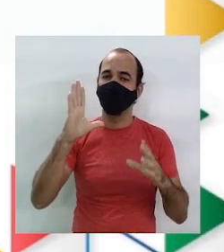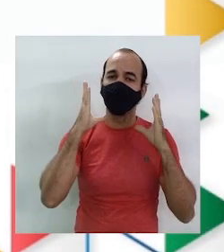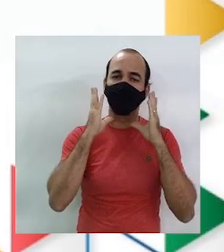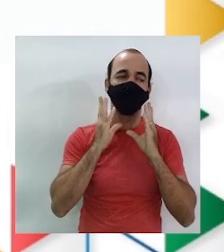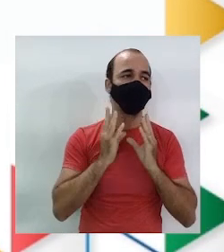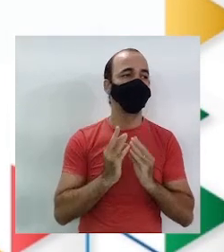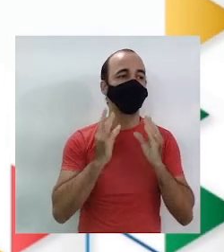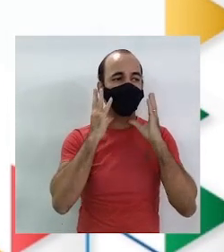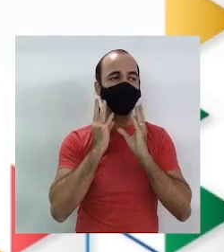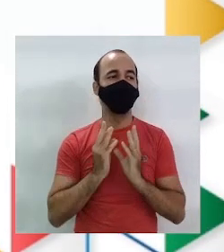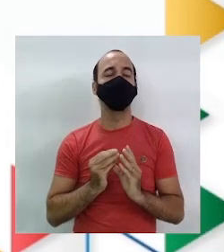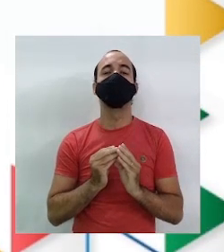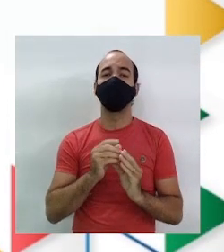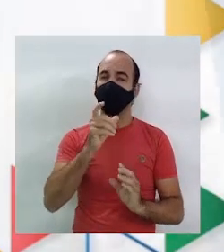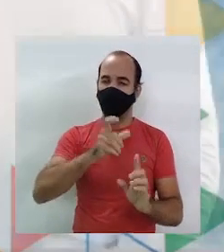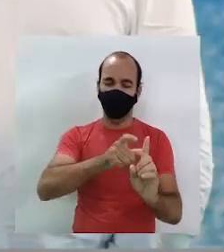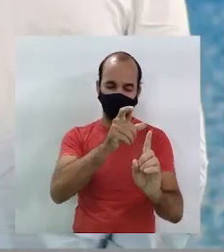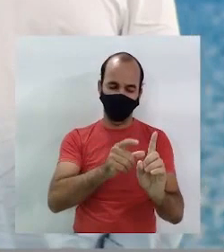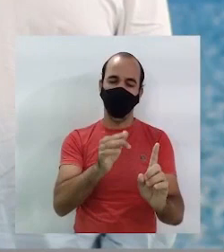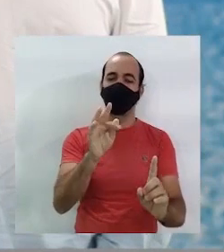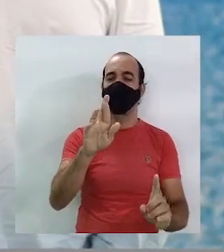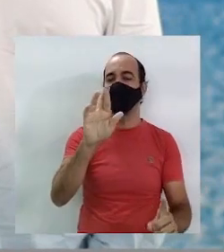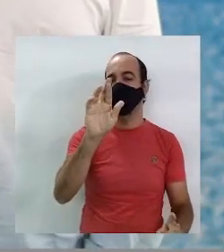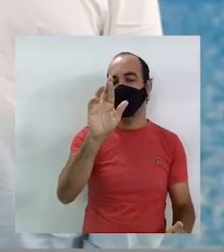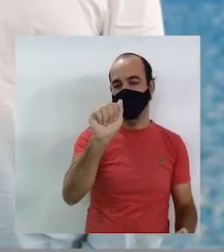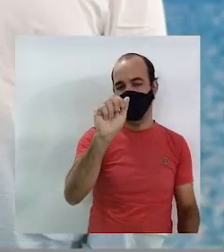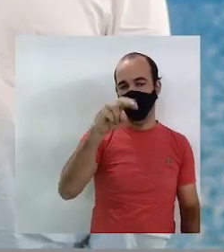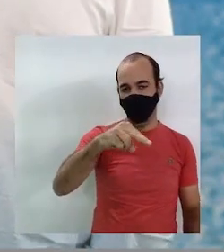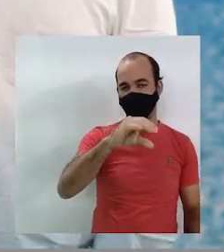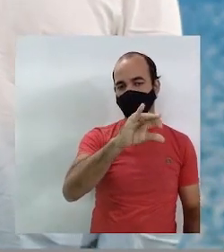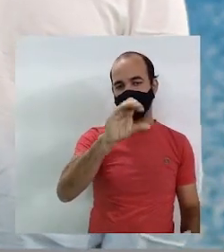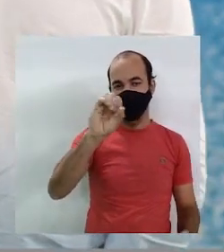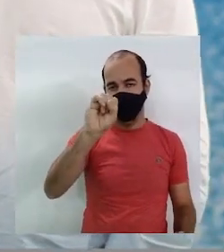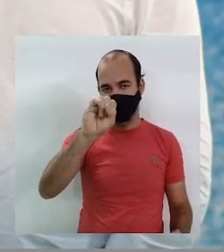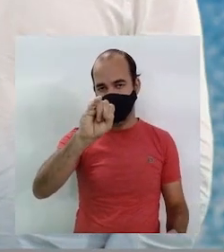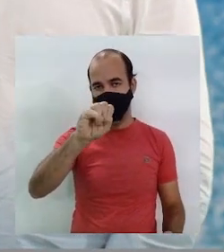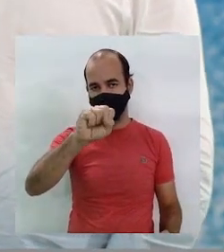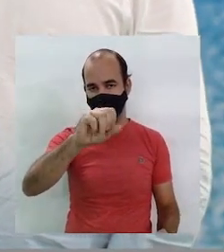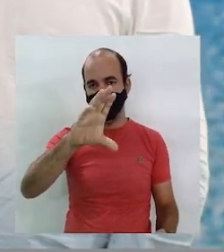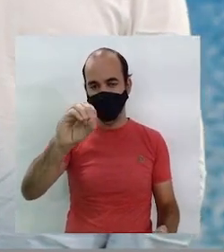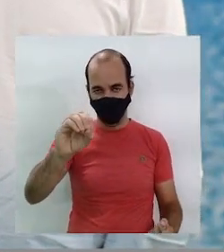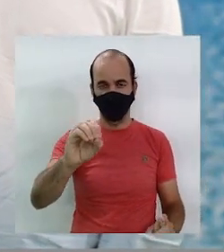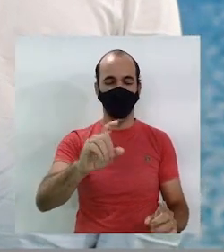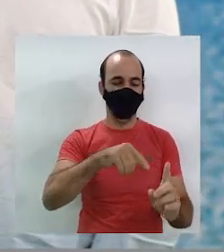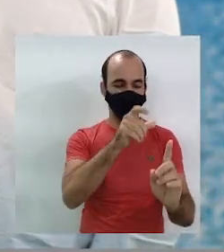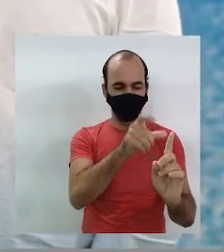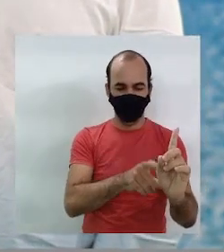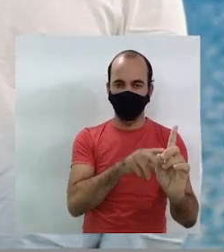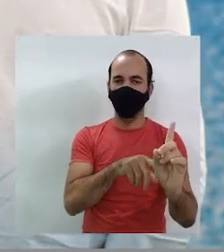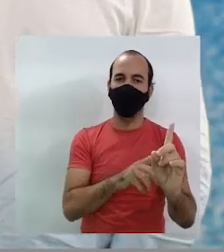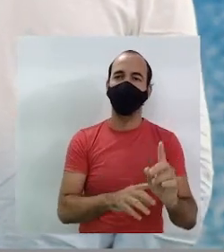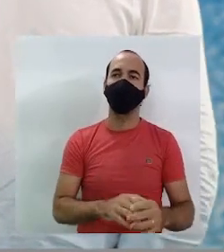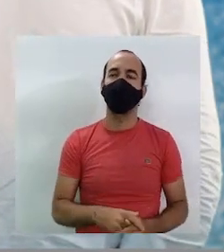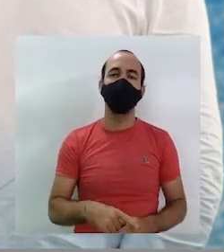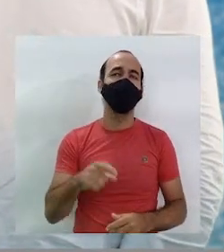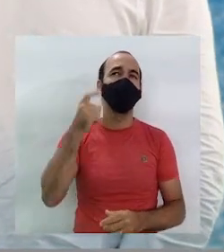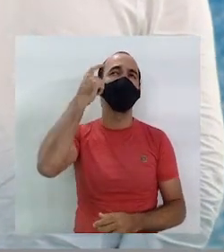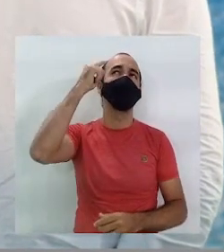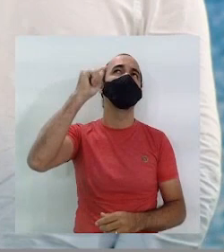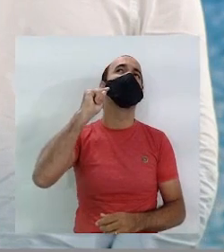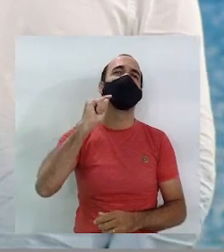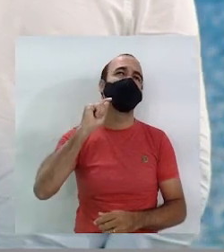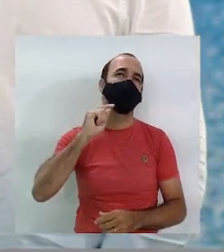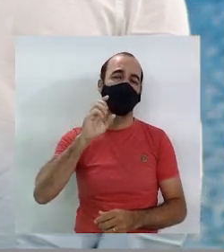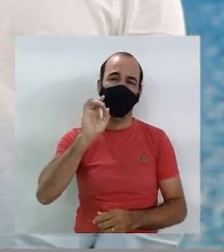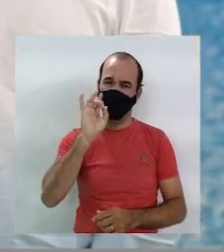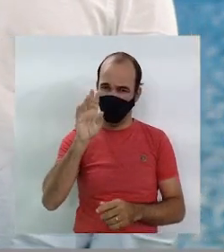Informação interessante que o senhor traz para mim é justamente outro ponto, né? Porque quando a gente pensa em Francisco Brenan, na minha mente vem logo